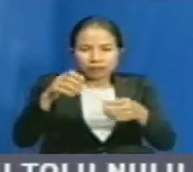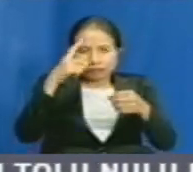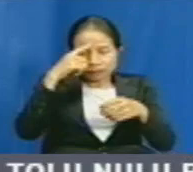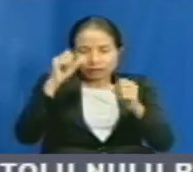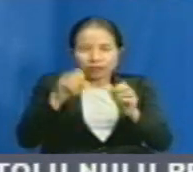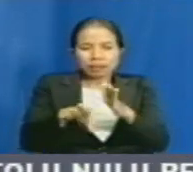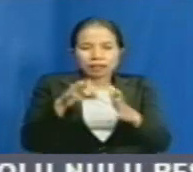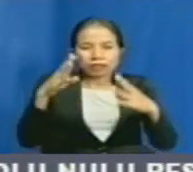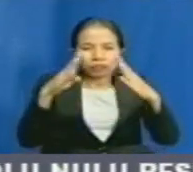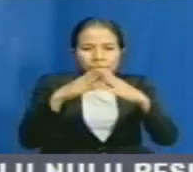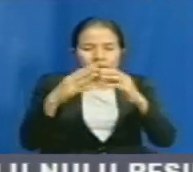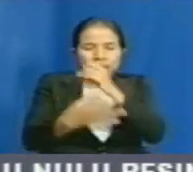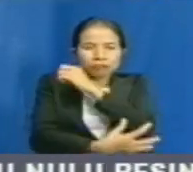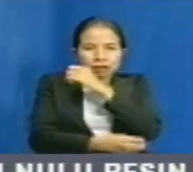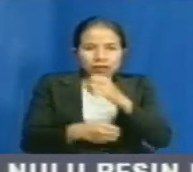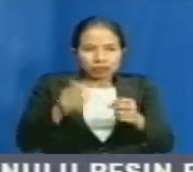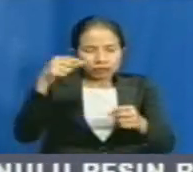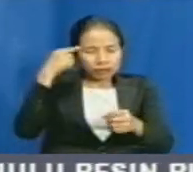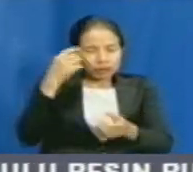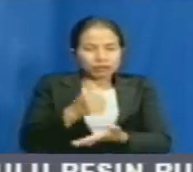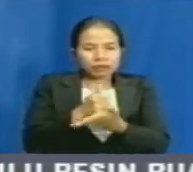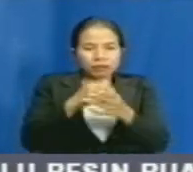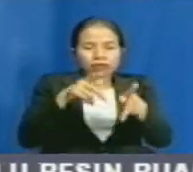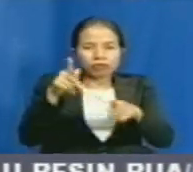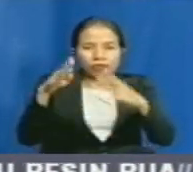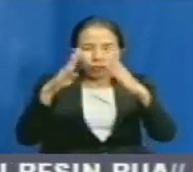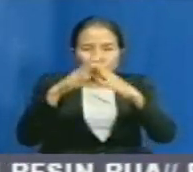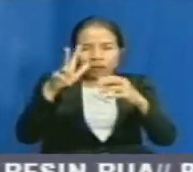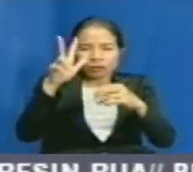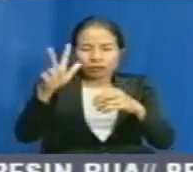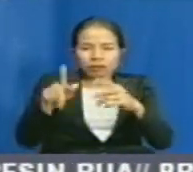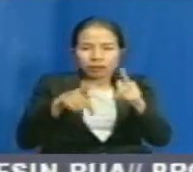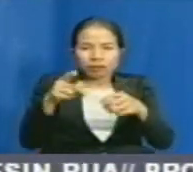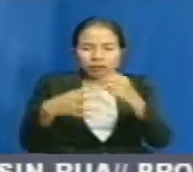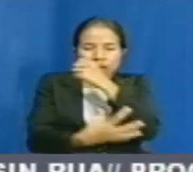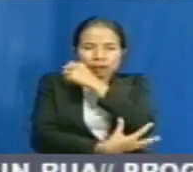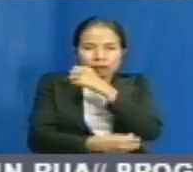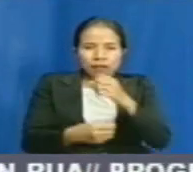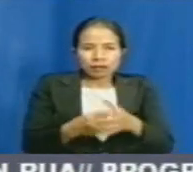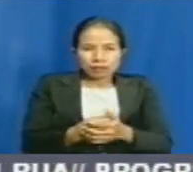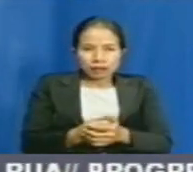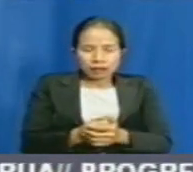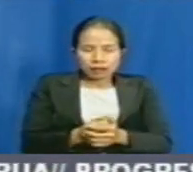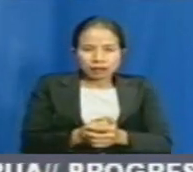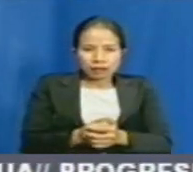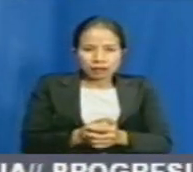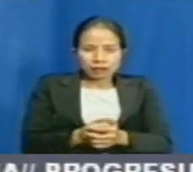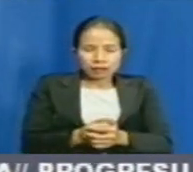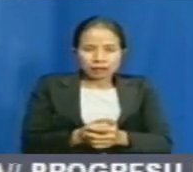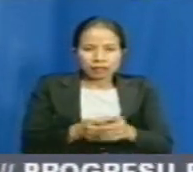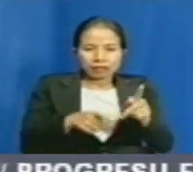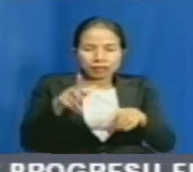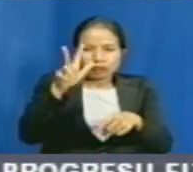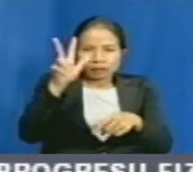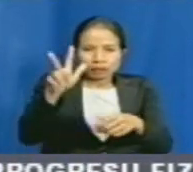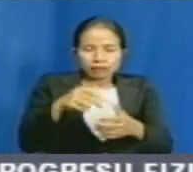bit like. Governo apoia uma tolo ho valorosa na reunção de senhito bak bit like Amélia da Costa, Isabel da Costa,